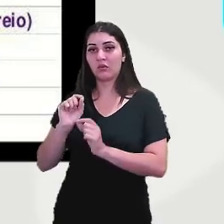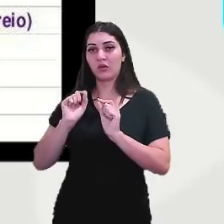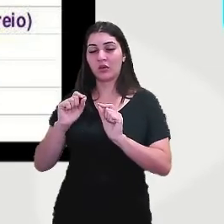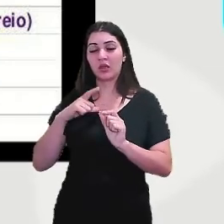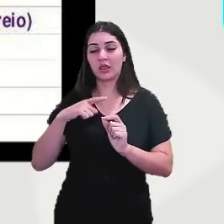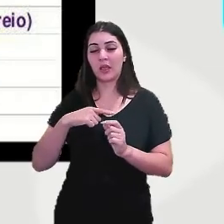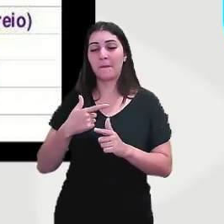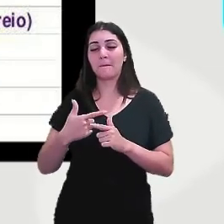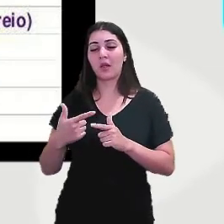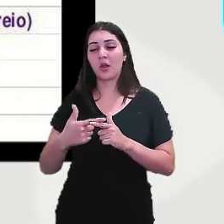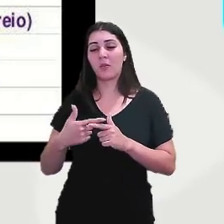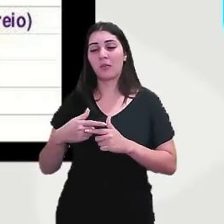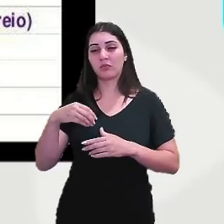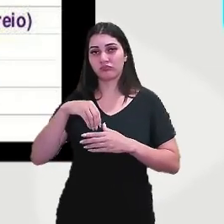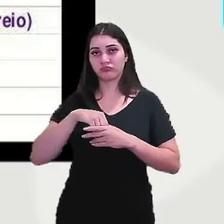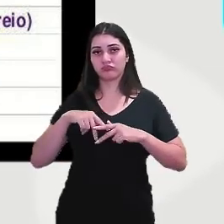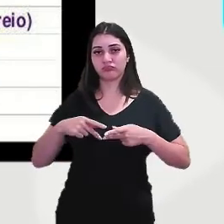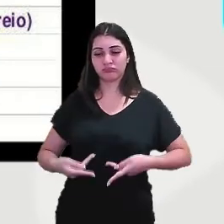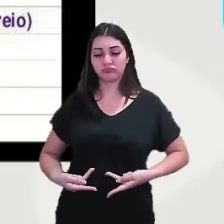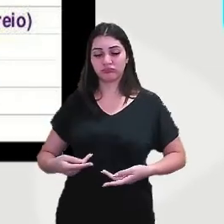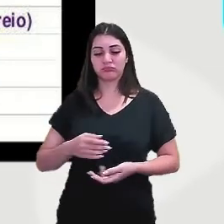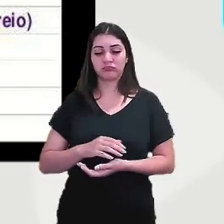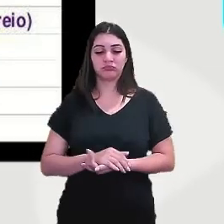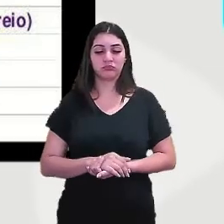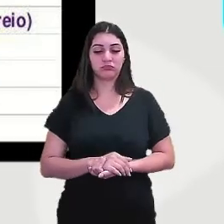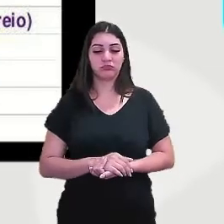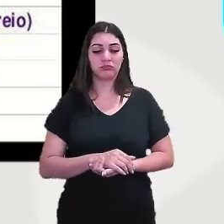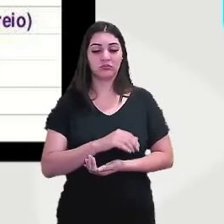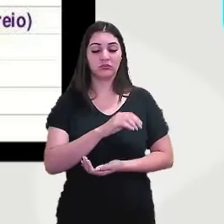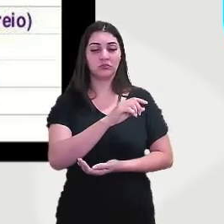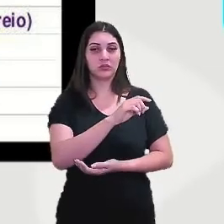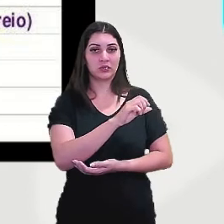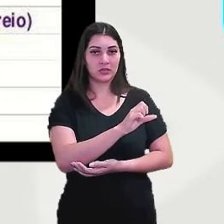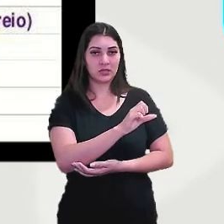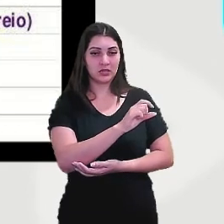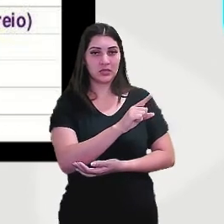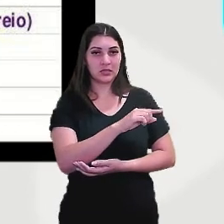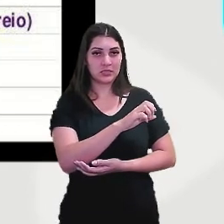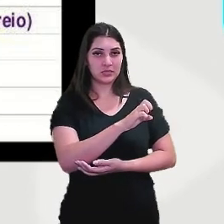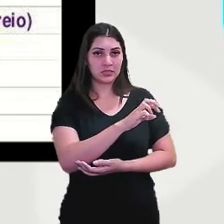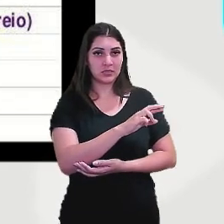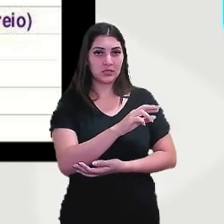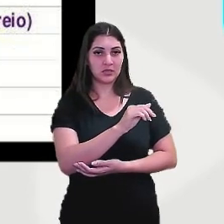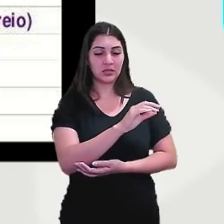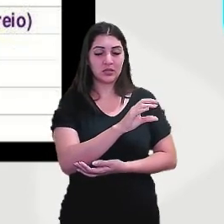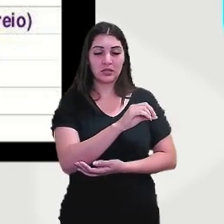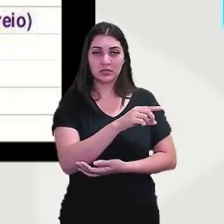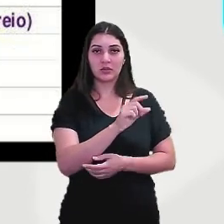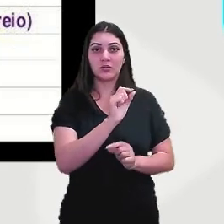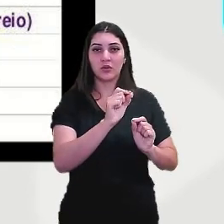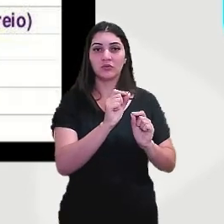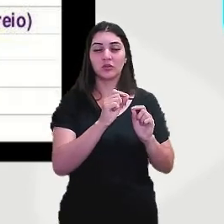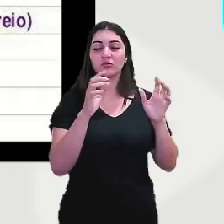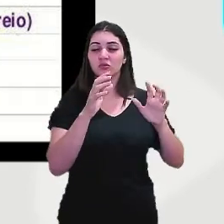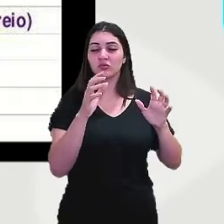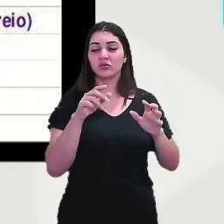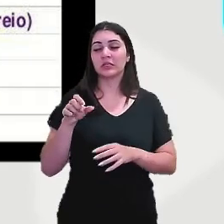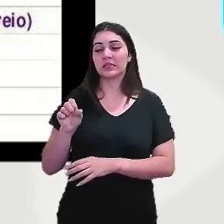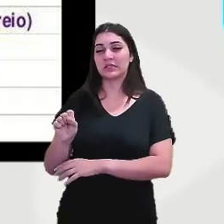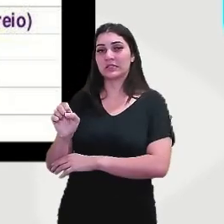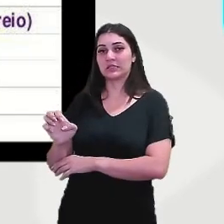infecção. Cerração, com C, vem de nevoeiro, e cerração, com S, é o ato de